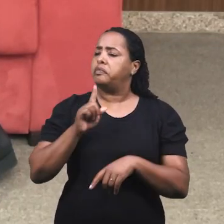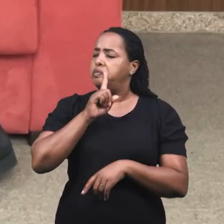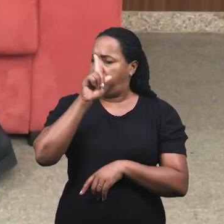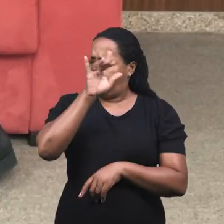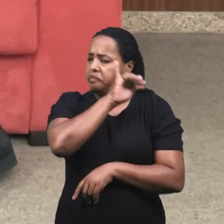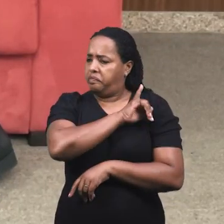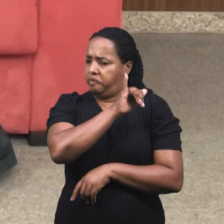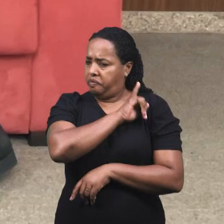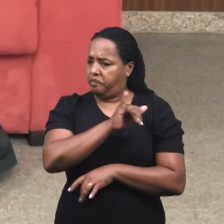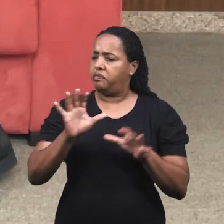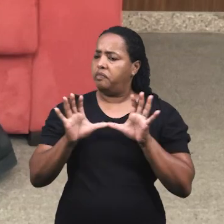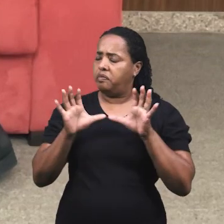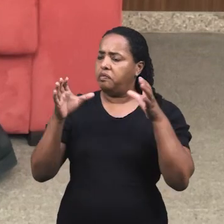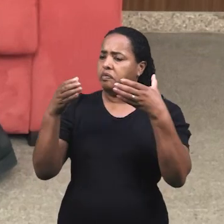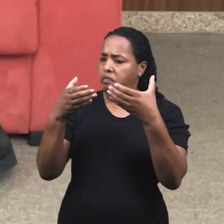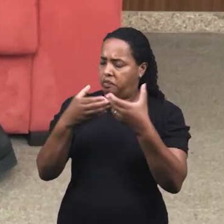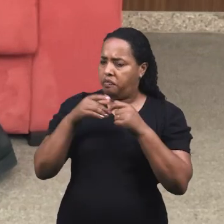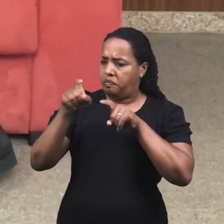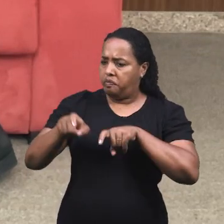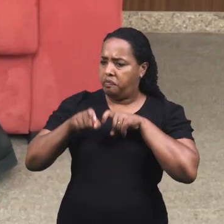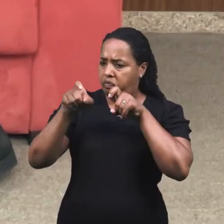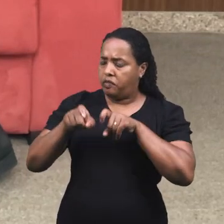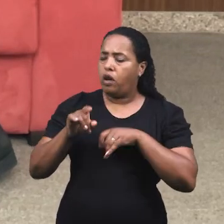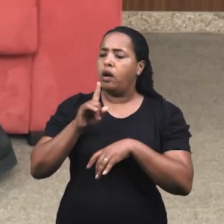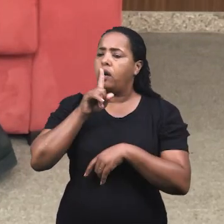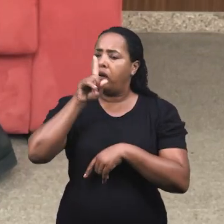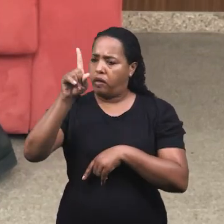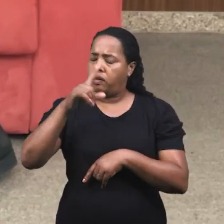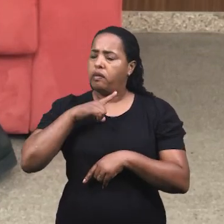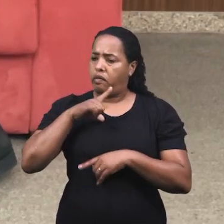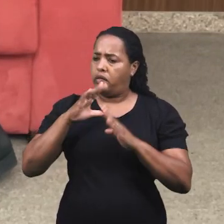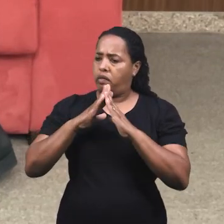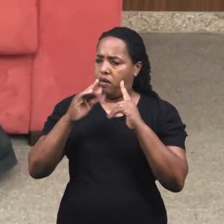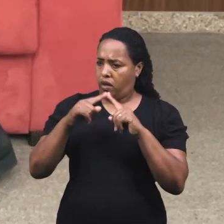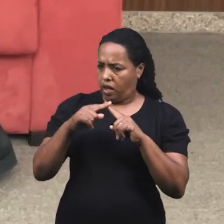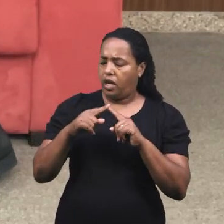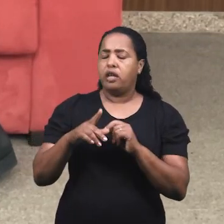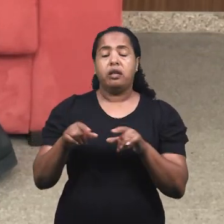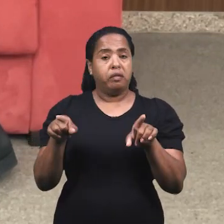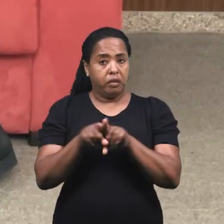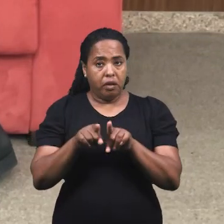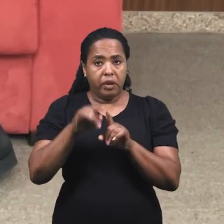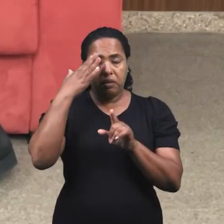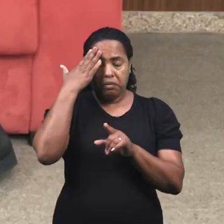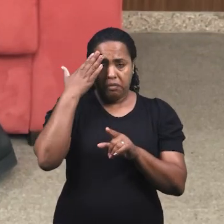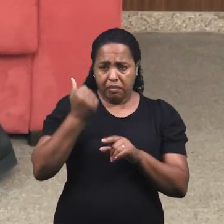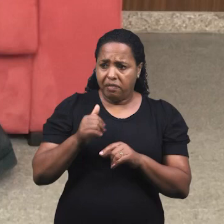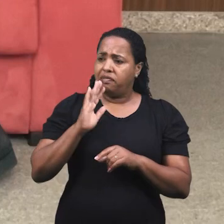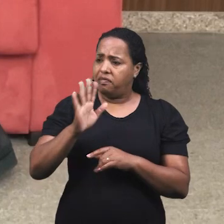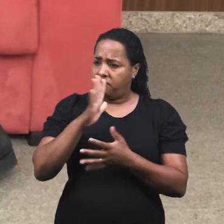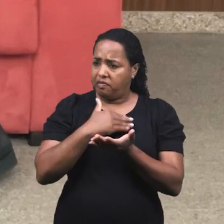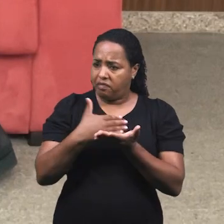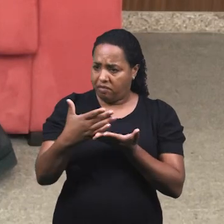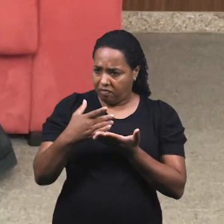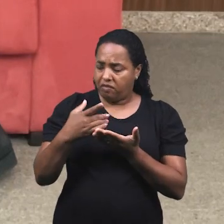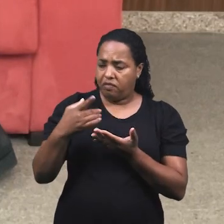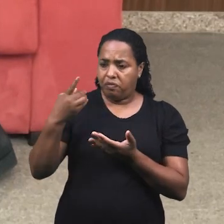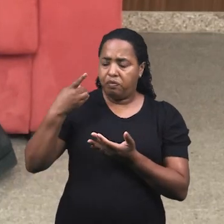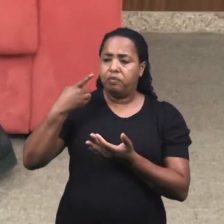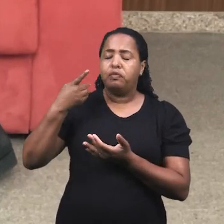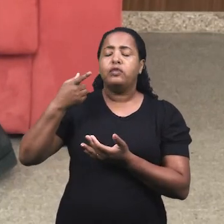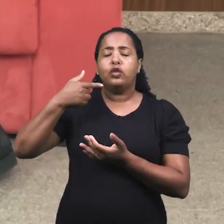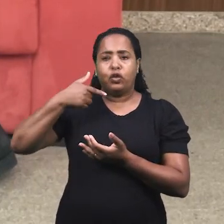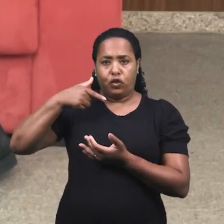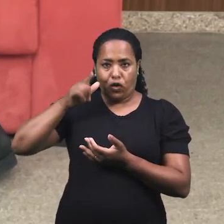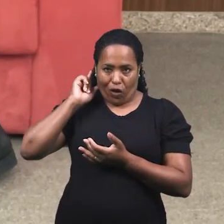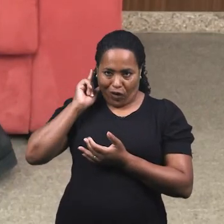Gávea têm realizado na comunidade da Rocinha, onde temos a nossa igreja. Inclusive, estou sabendo que já começou no dia de ontem,